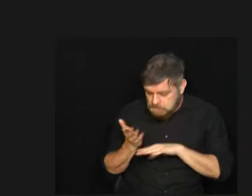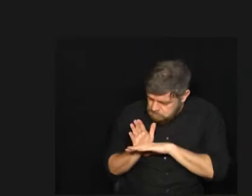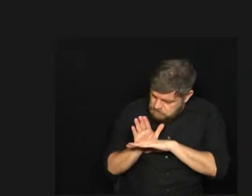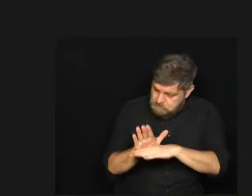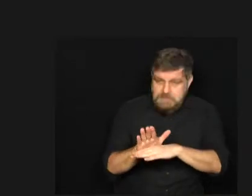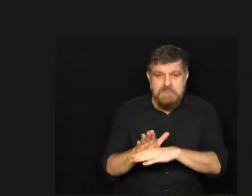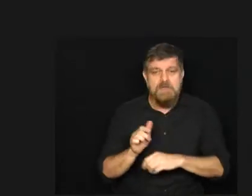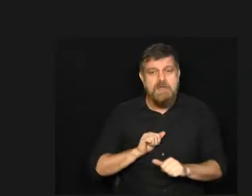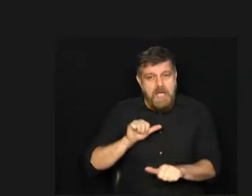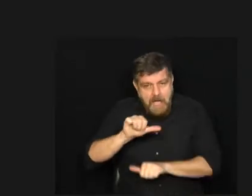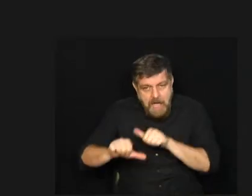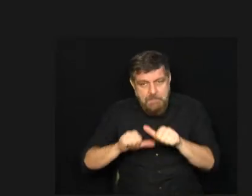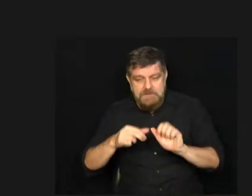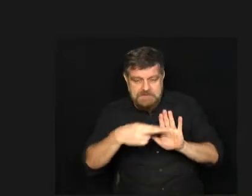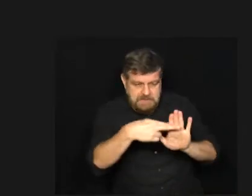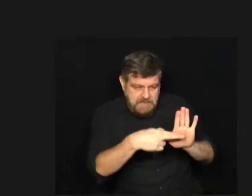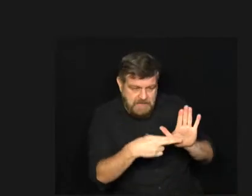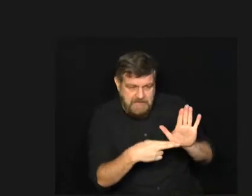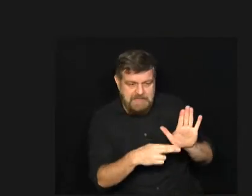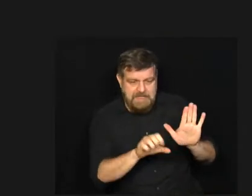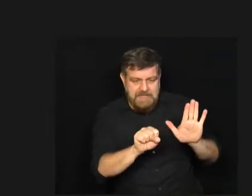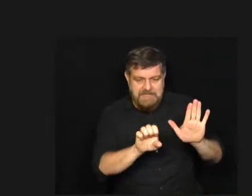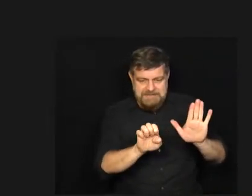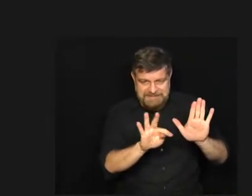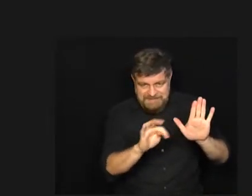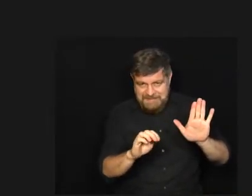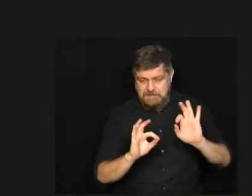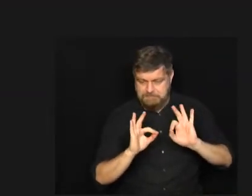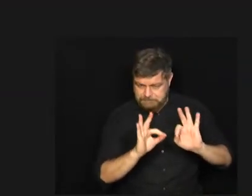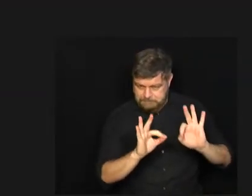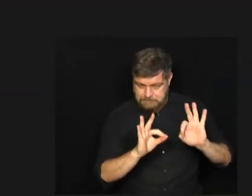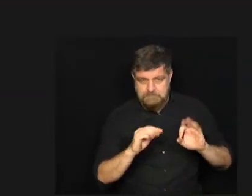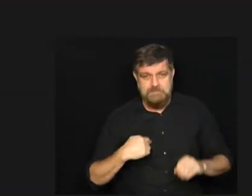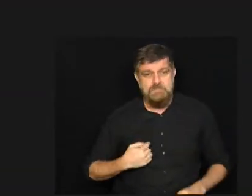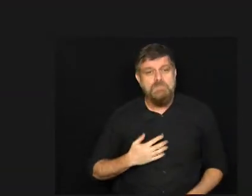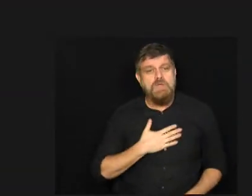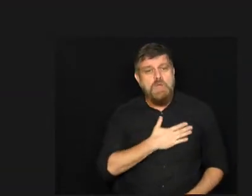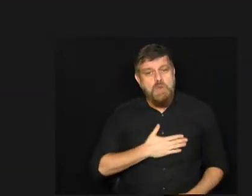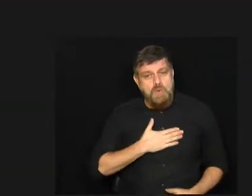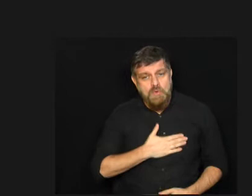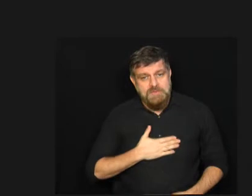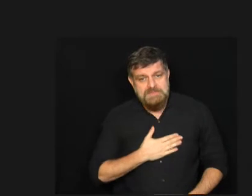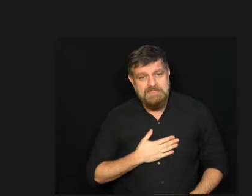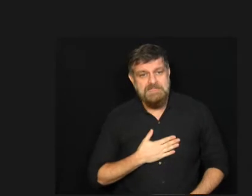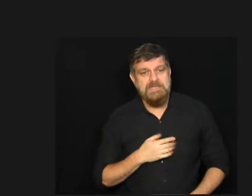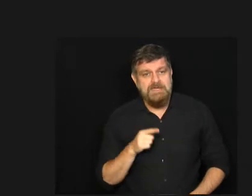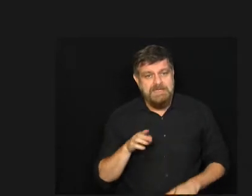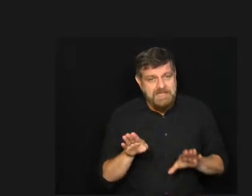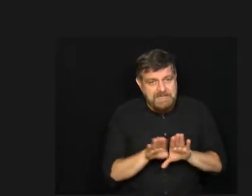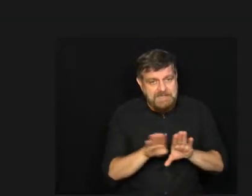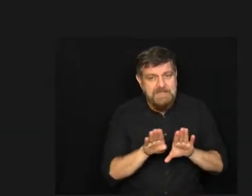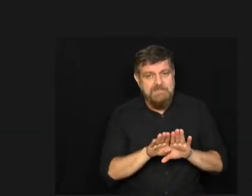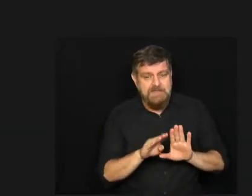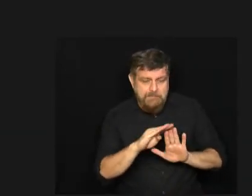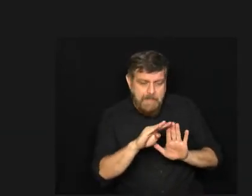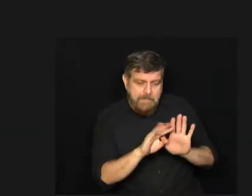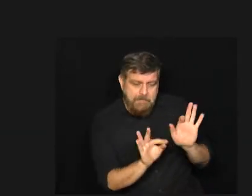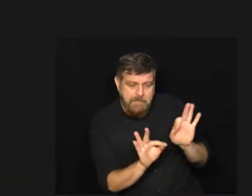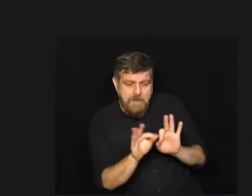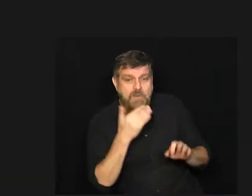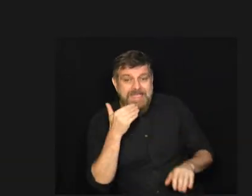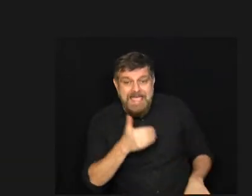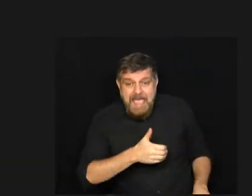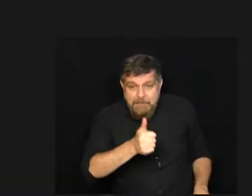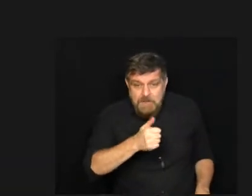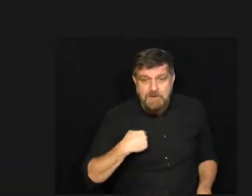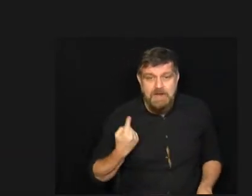essa mudança de norma da CETEC e gostaria, se possível, que a CETEC construísse o que é melhor para ela e